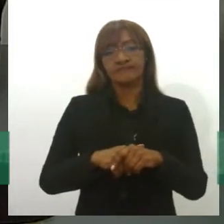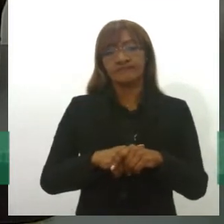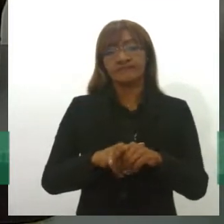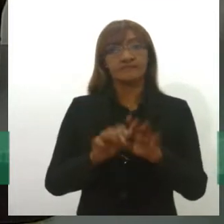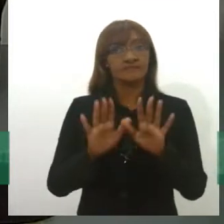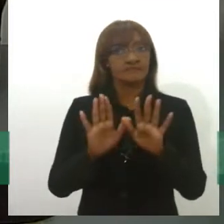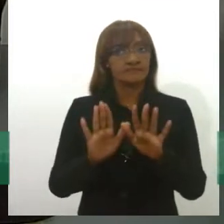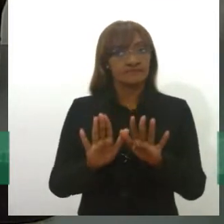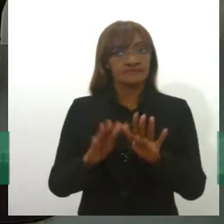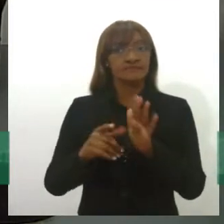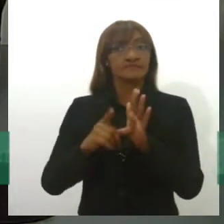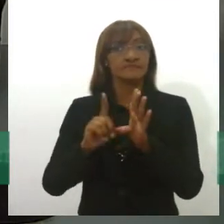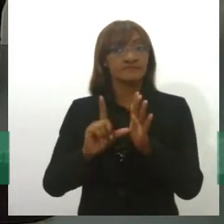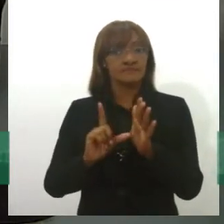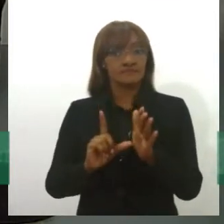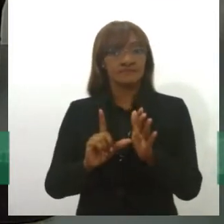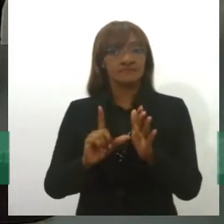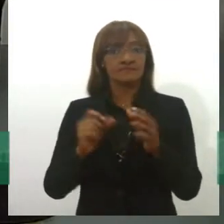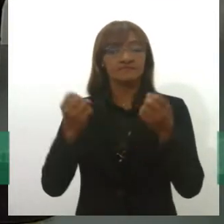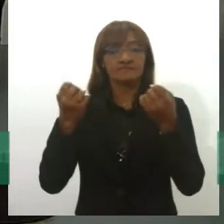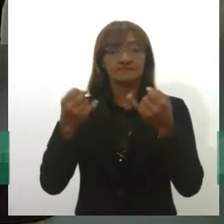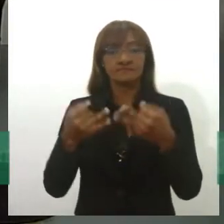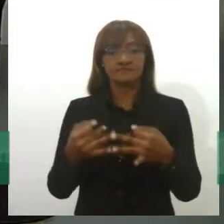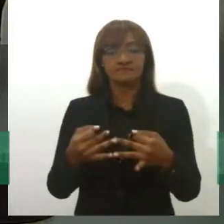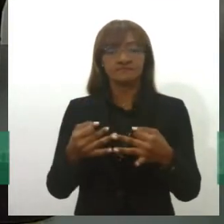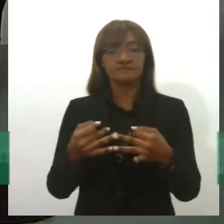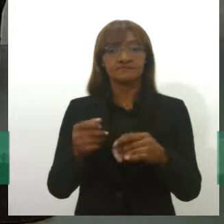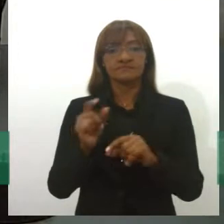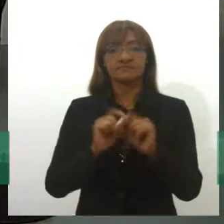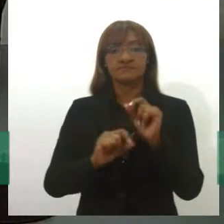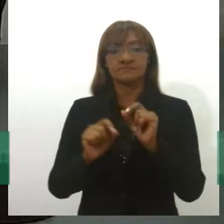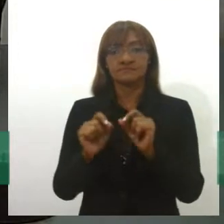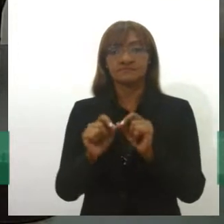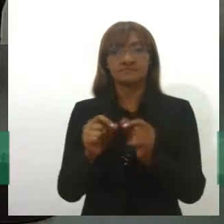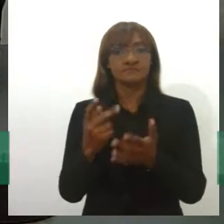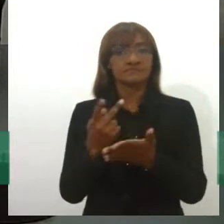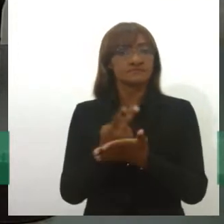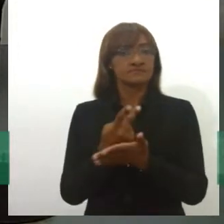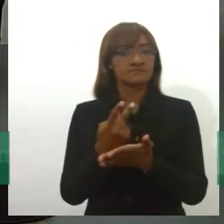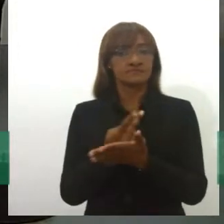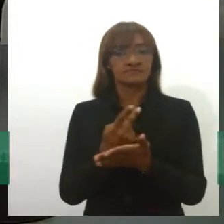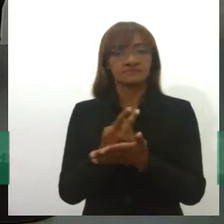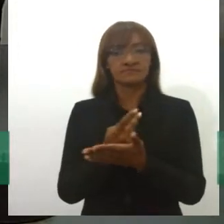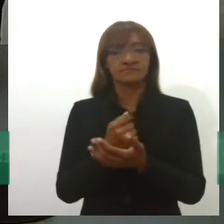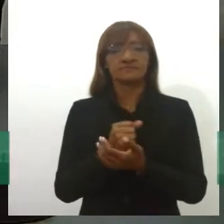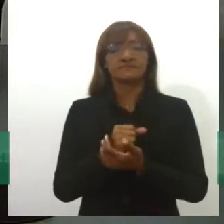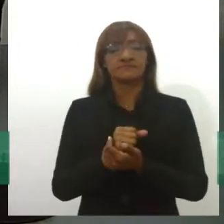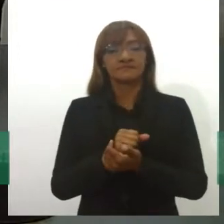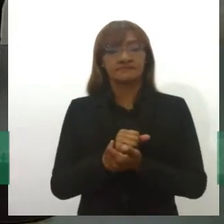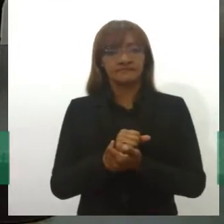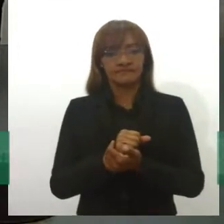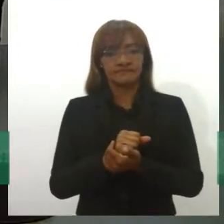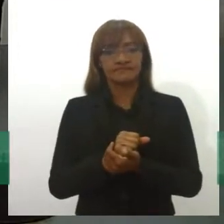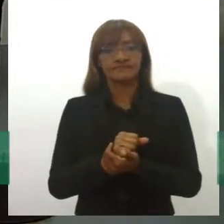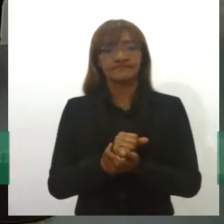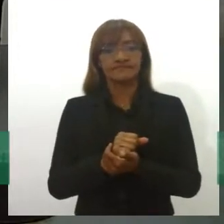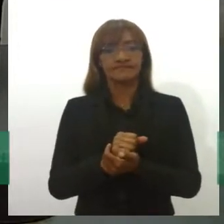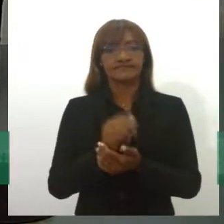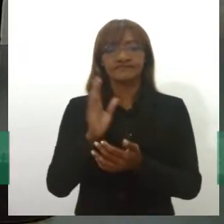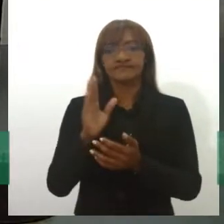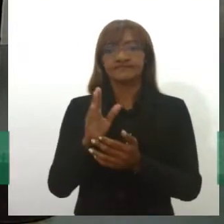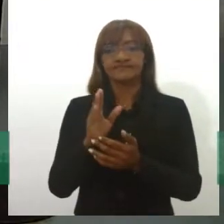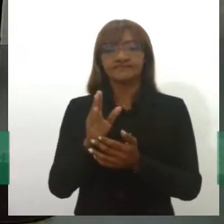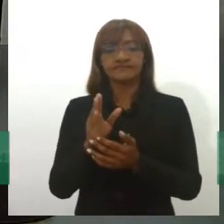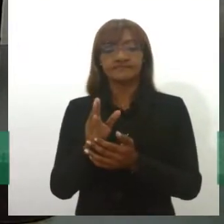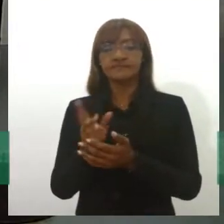esclarecer que ela parte de uma concepção errada, de que a tributação